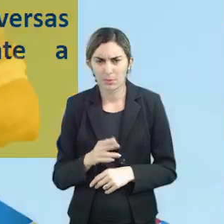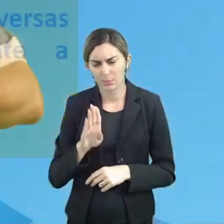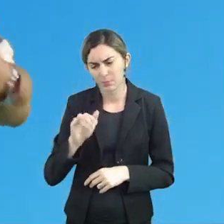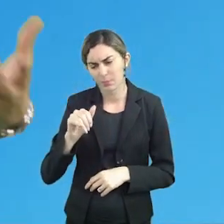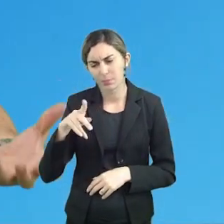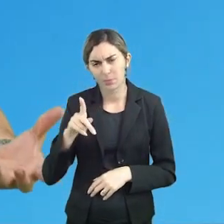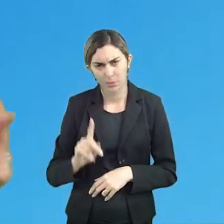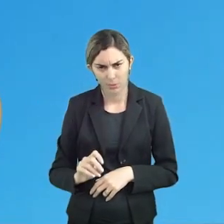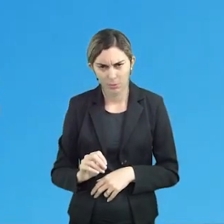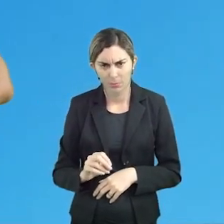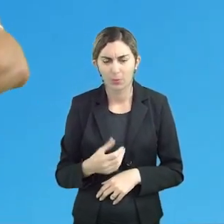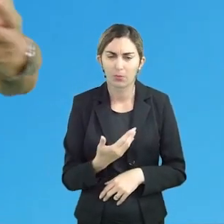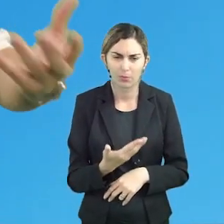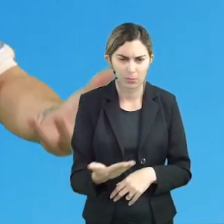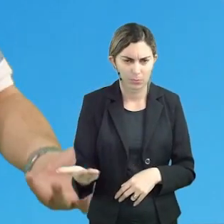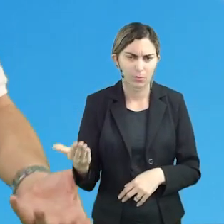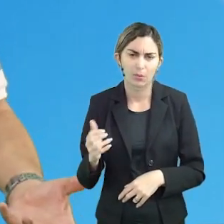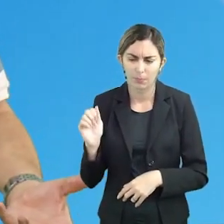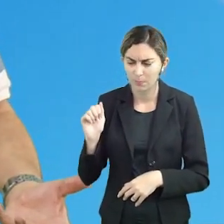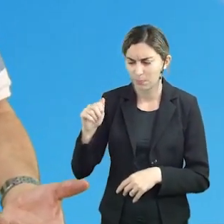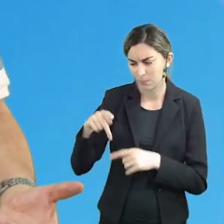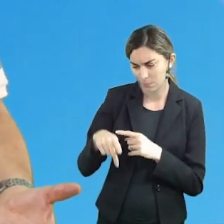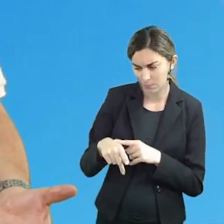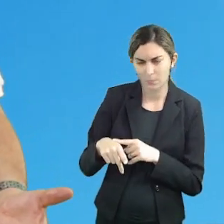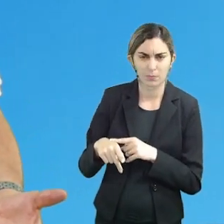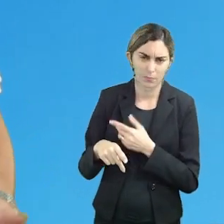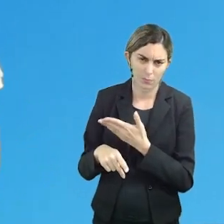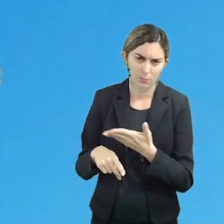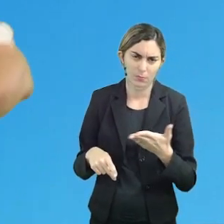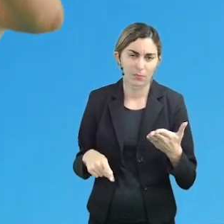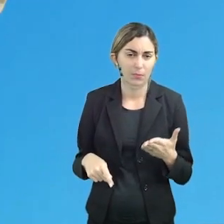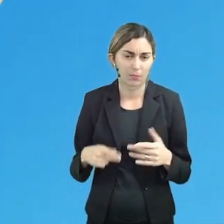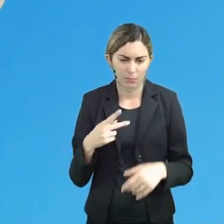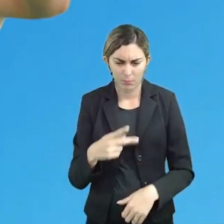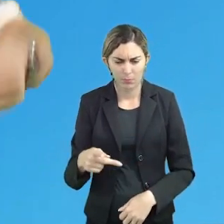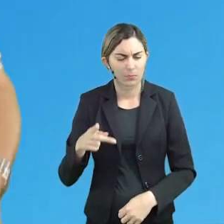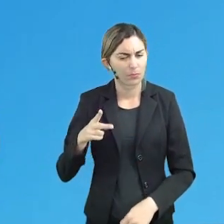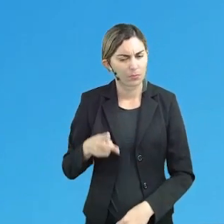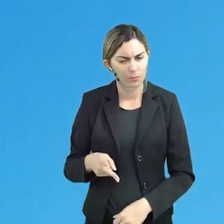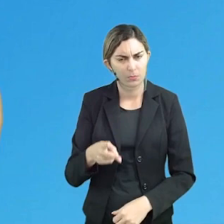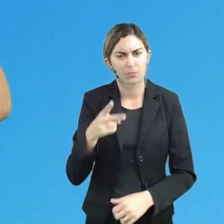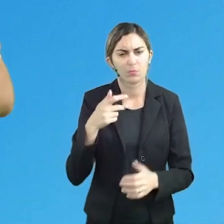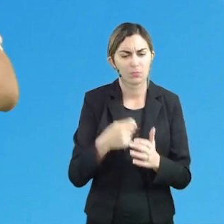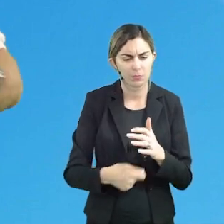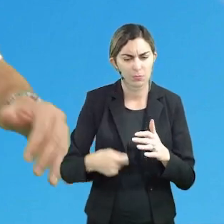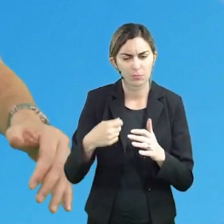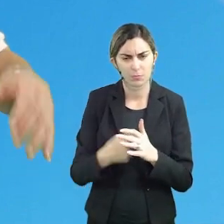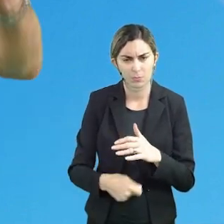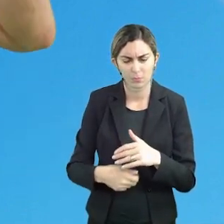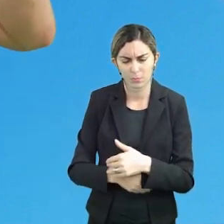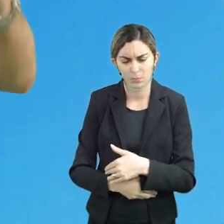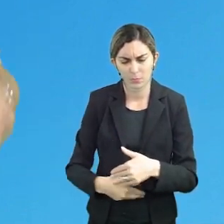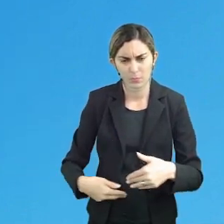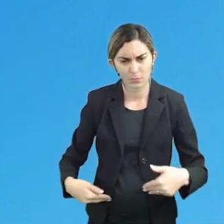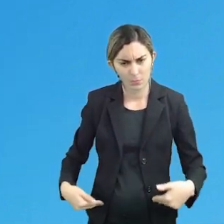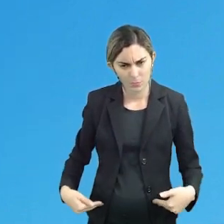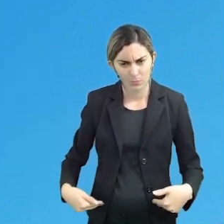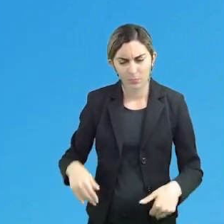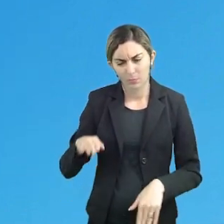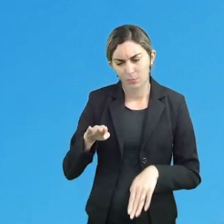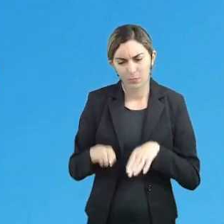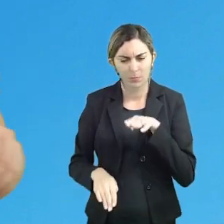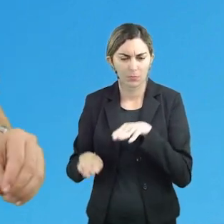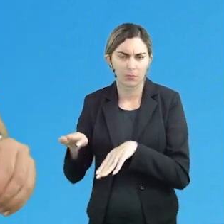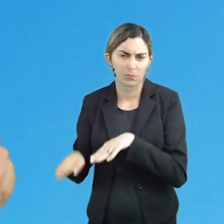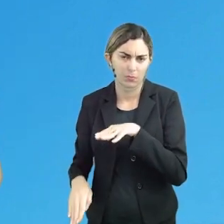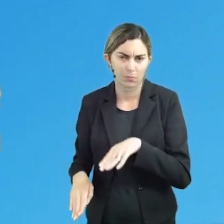bispo emérito, ou seja, aposentado, por assim dizer, ele continuou lutando contra a fome, contra a